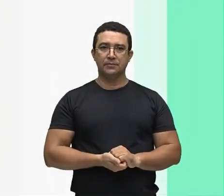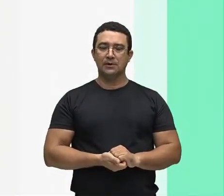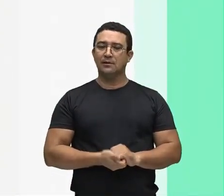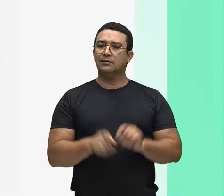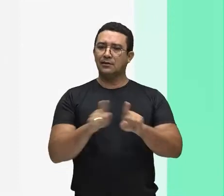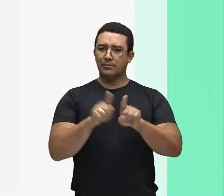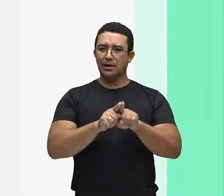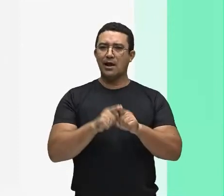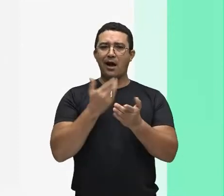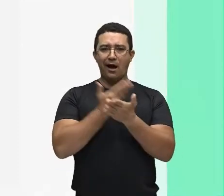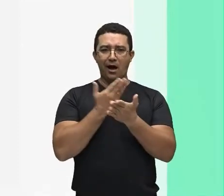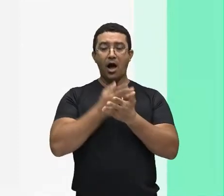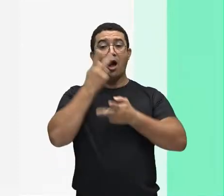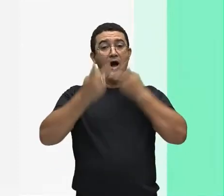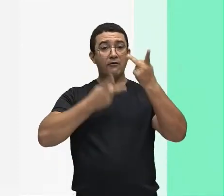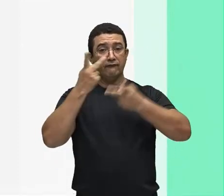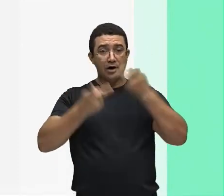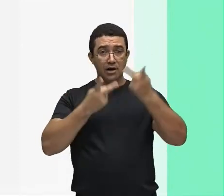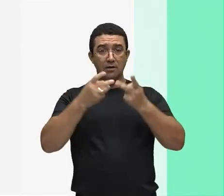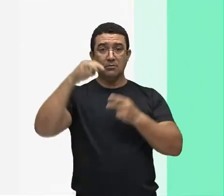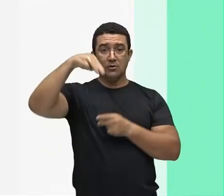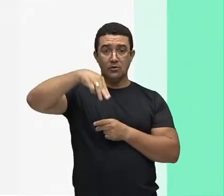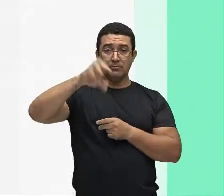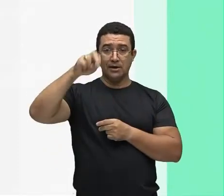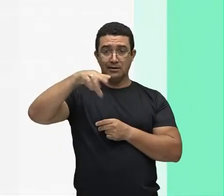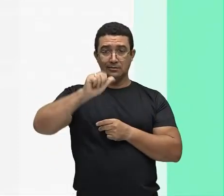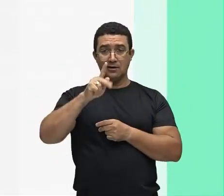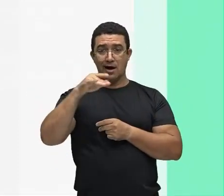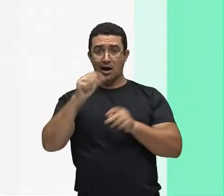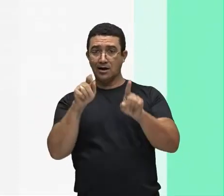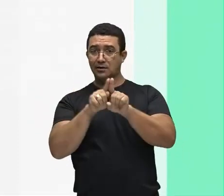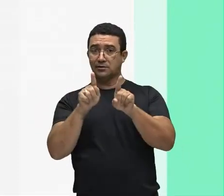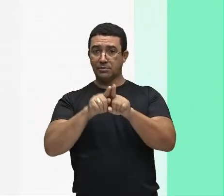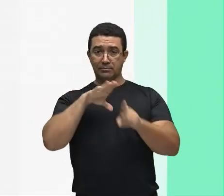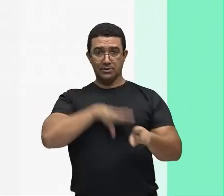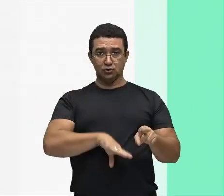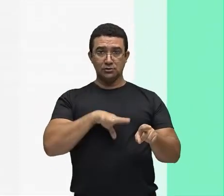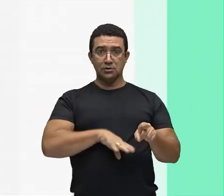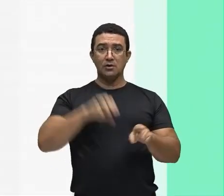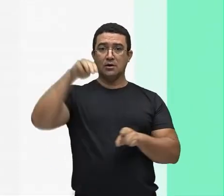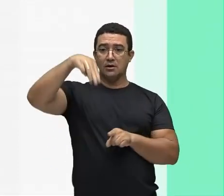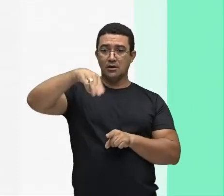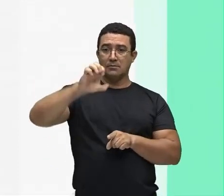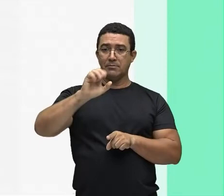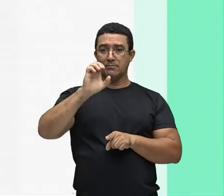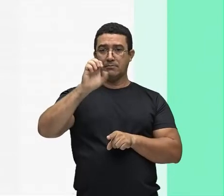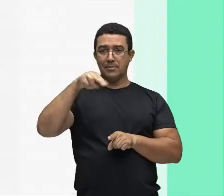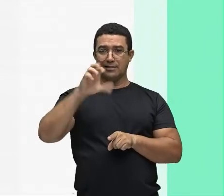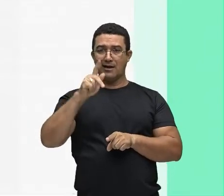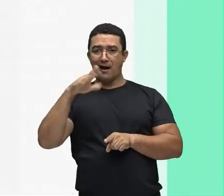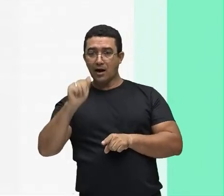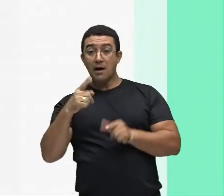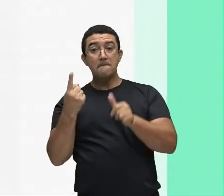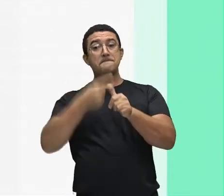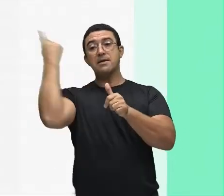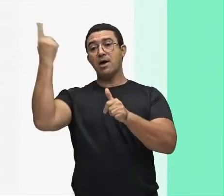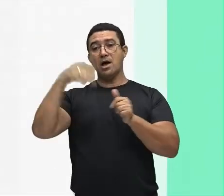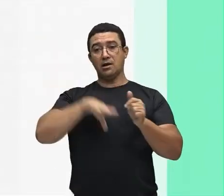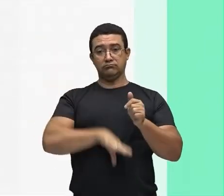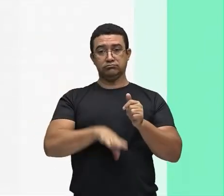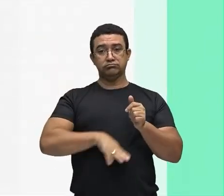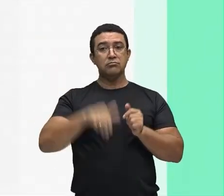também falamos sobre a menarca e a menstruação. A menarca é a primeira menstruação da menina, né? E